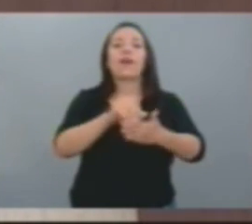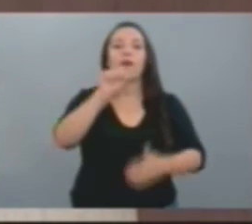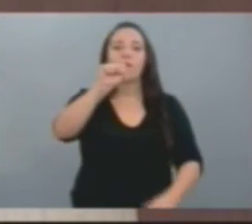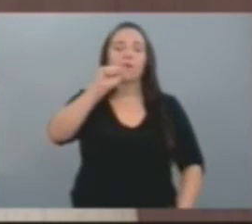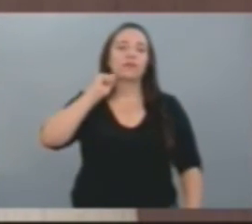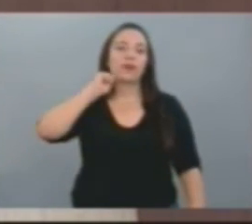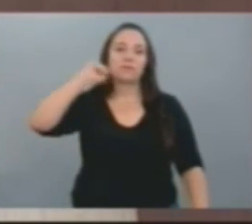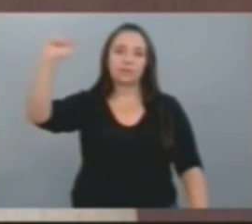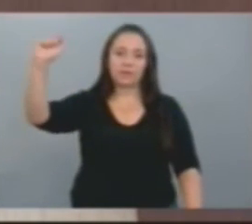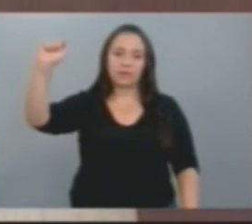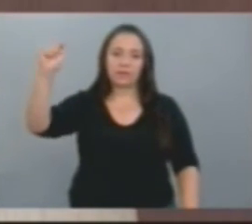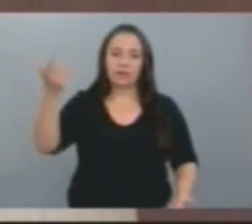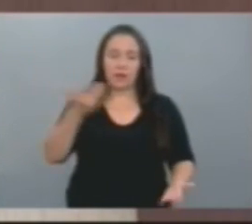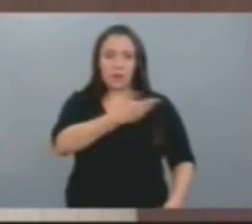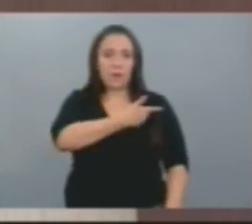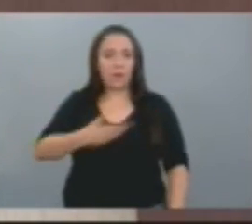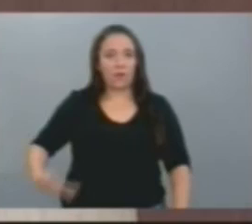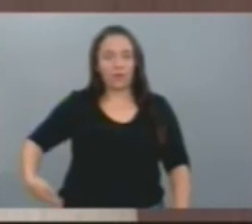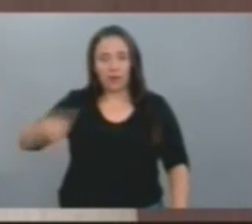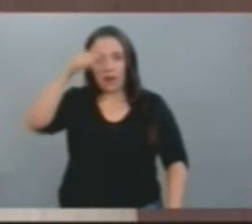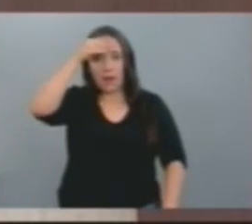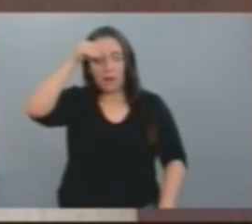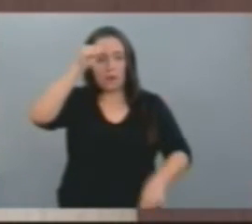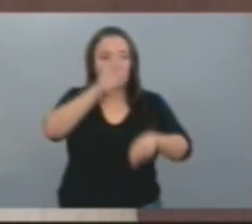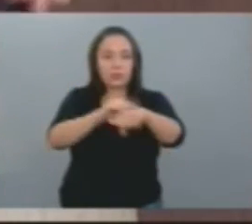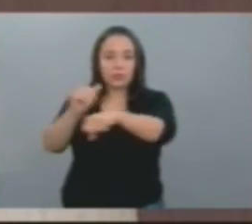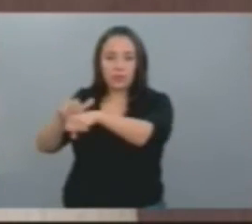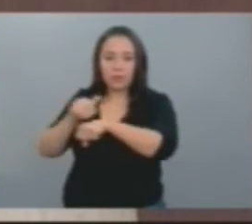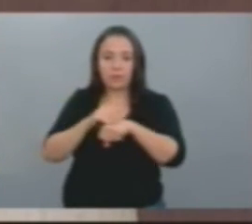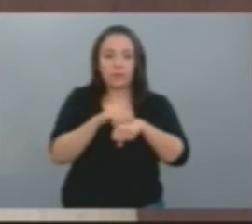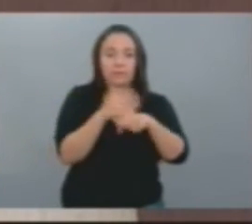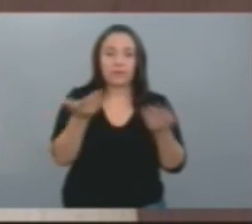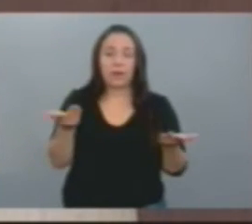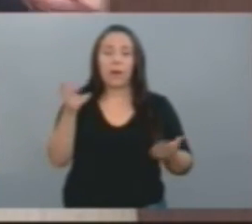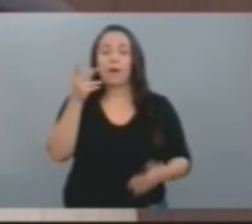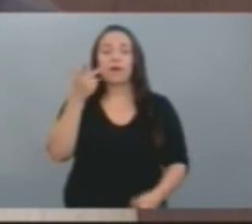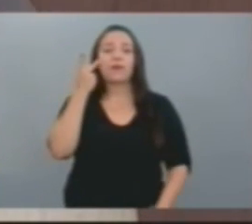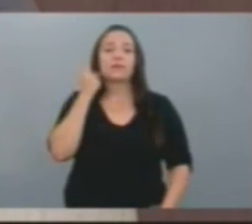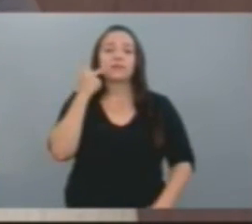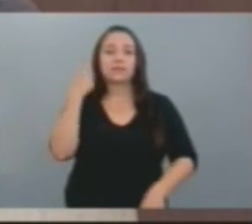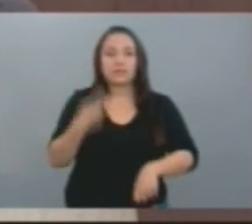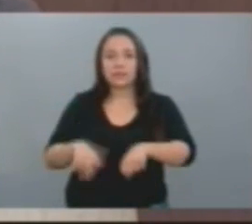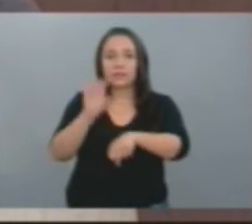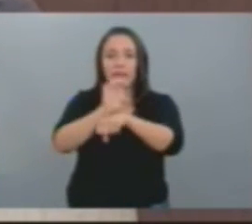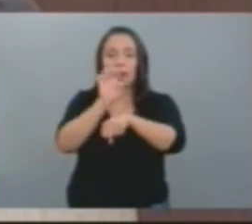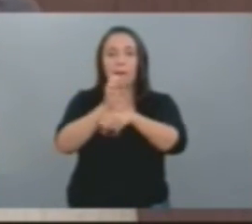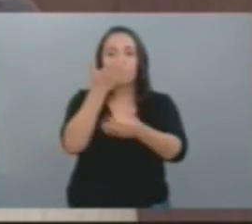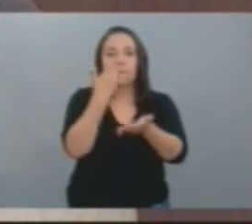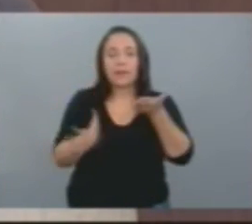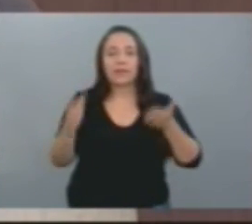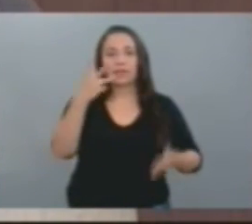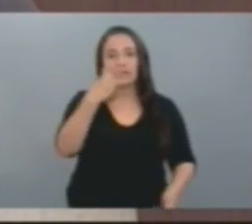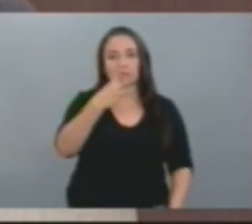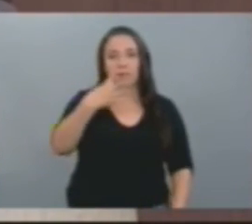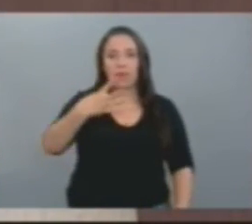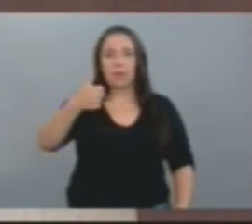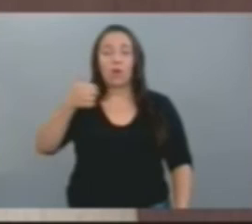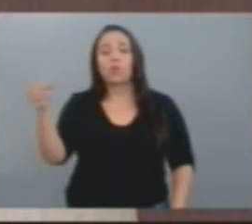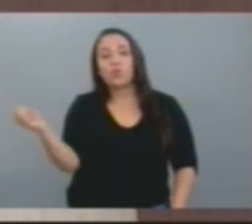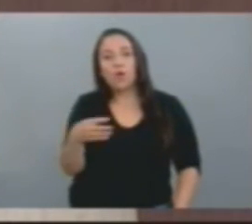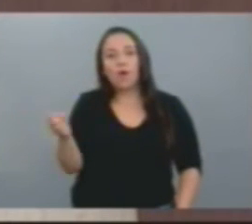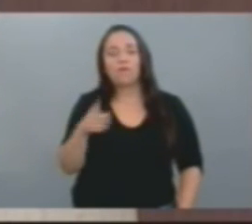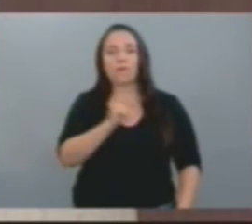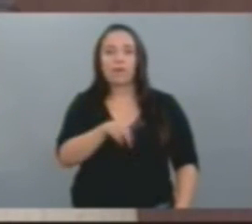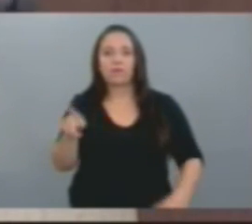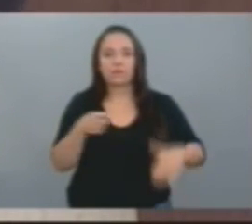abril. Se o governador Camilo Santana não chamar até o dia 8 de abril, o Ceará vai perder possibilidade de ter 341 novos professores.